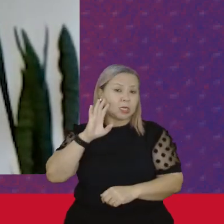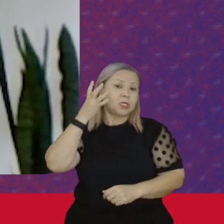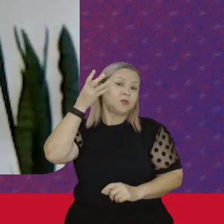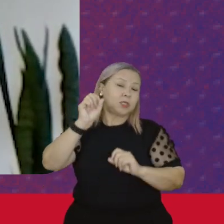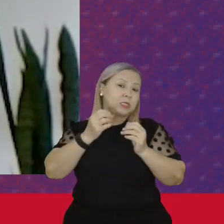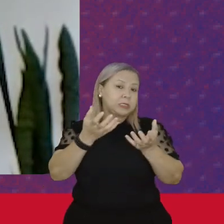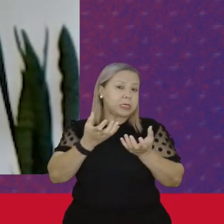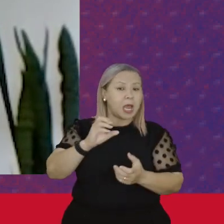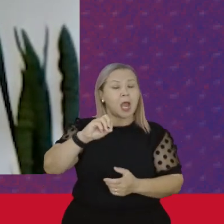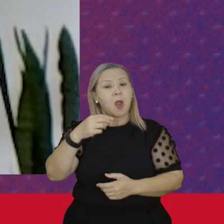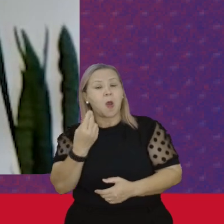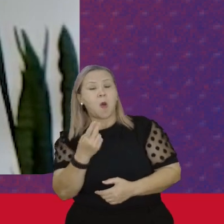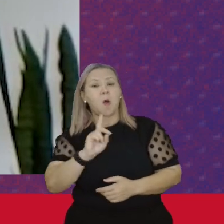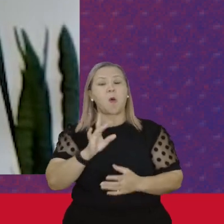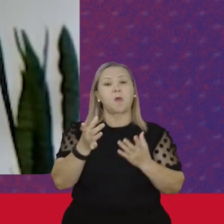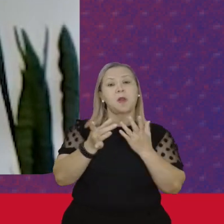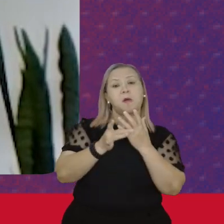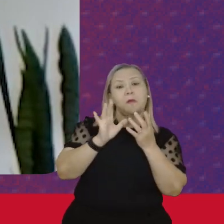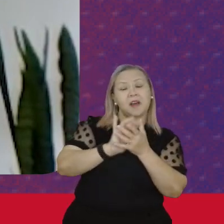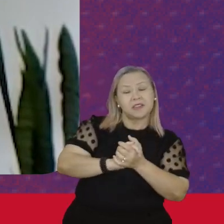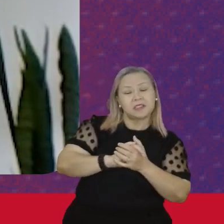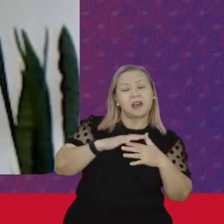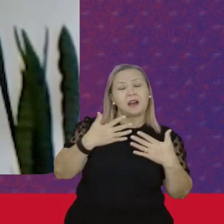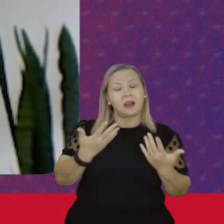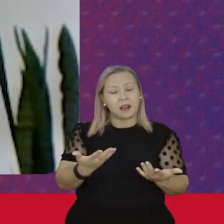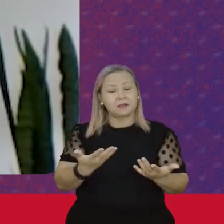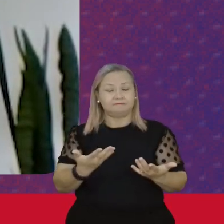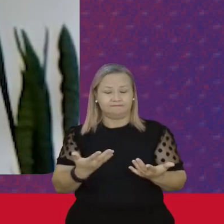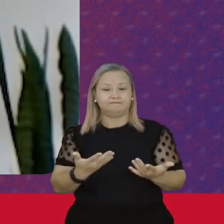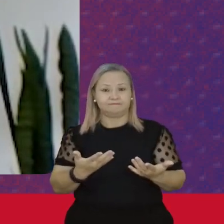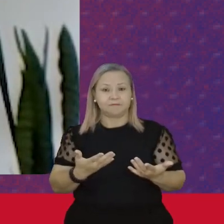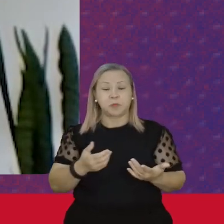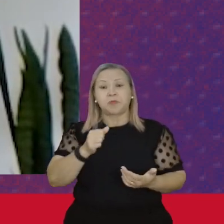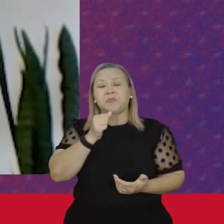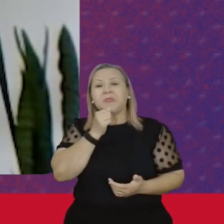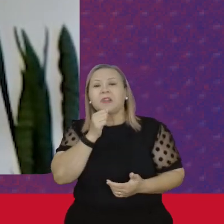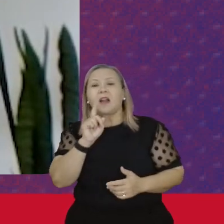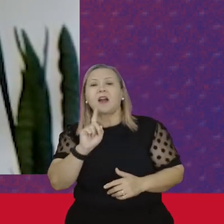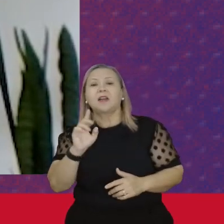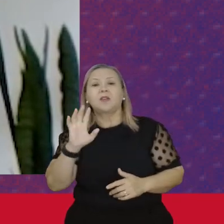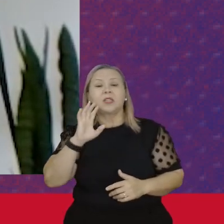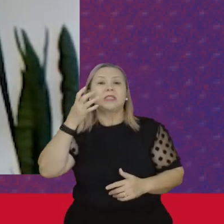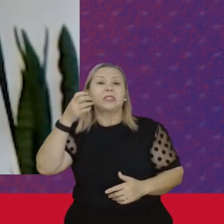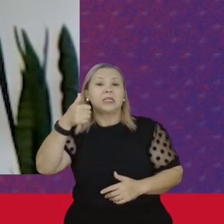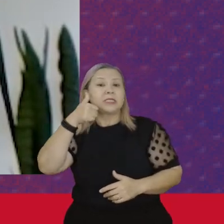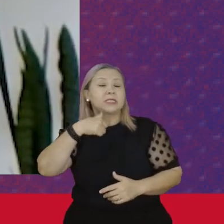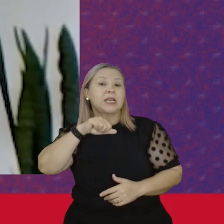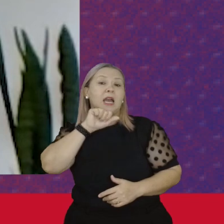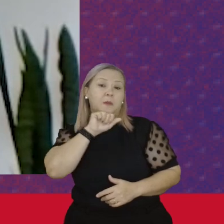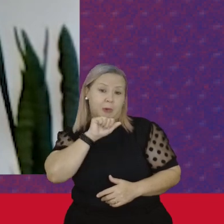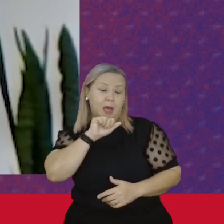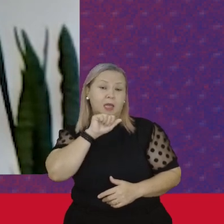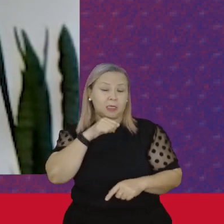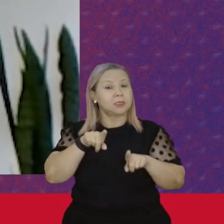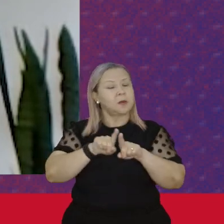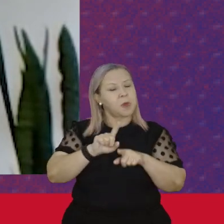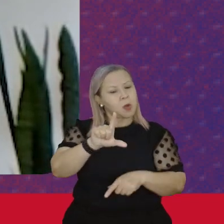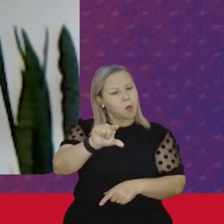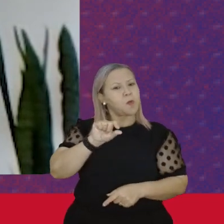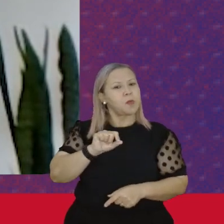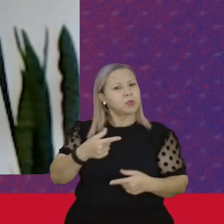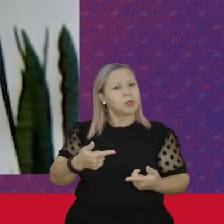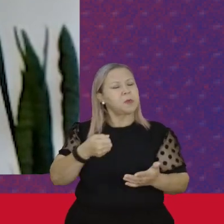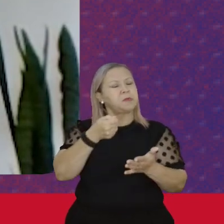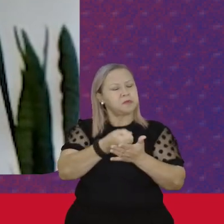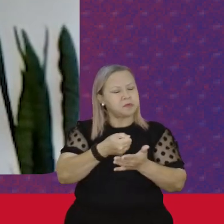ou não casar, decidir se quer ou não, isso ainda não, né, se quer ou não decidir ainda ser mãe. Então esse é um trabalho que ainda tem muita luta